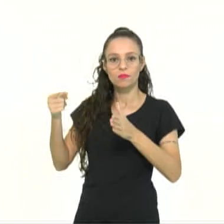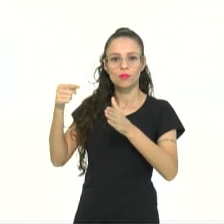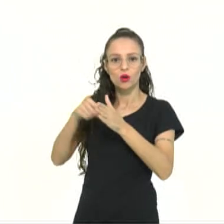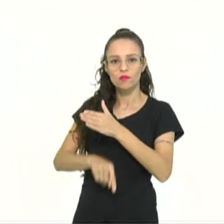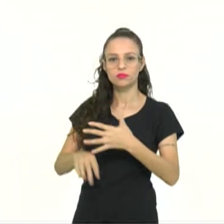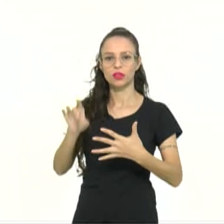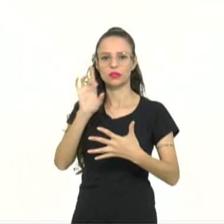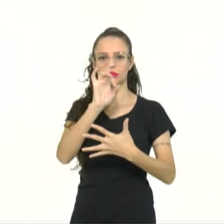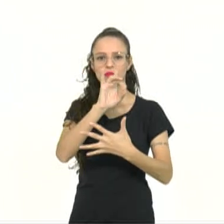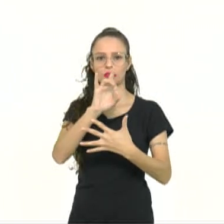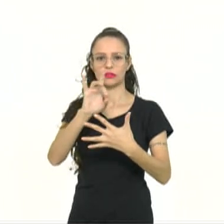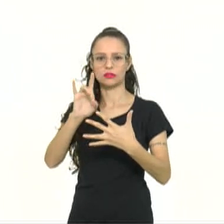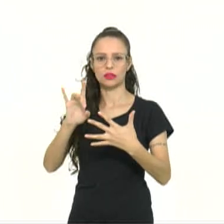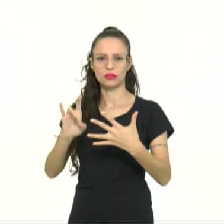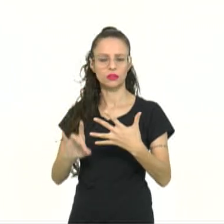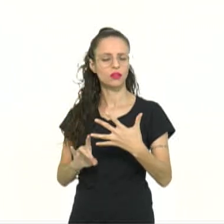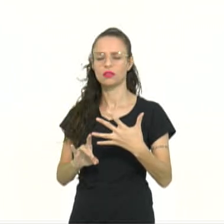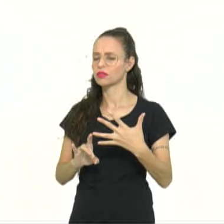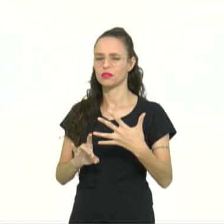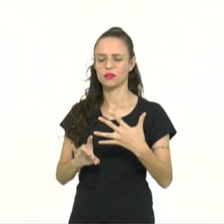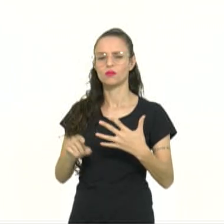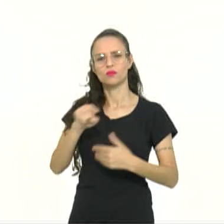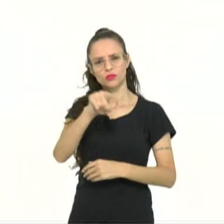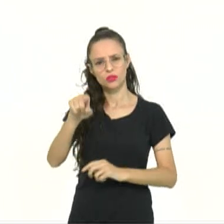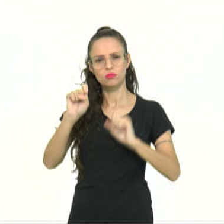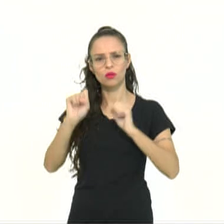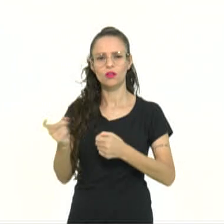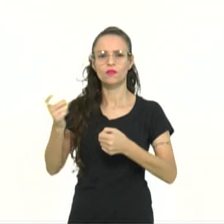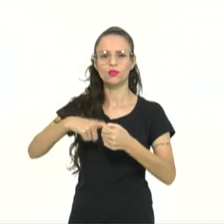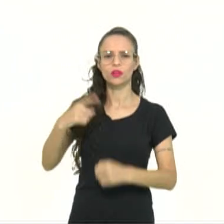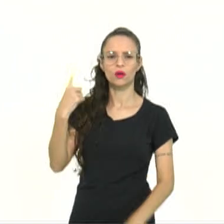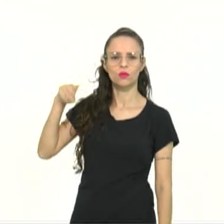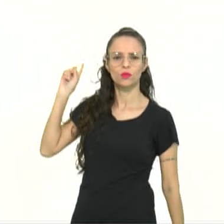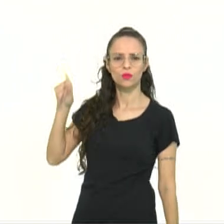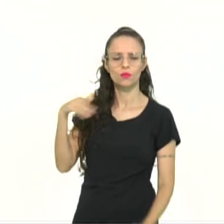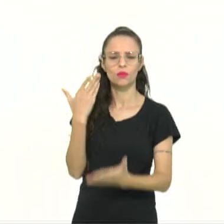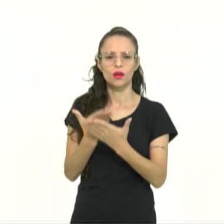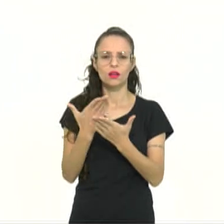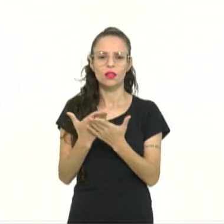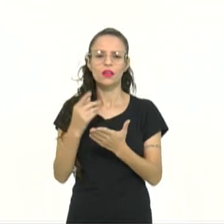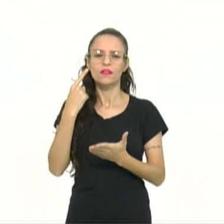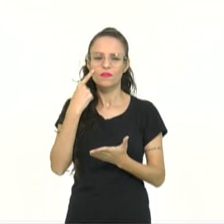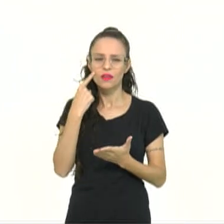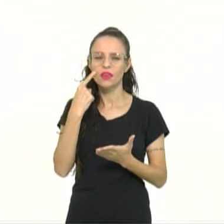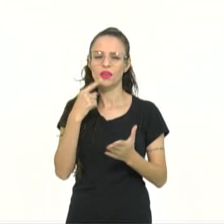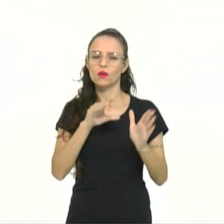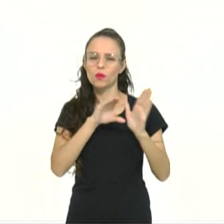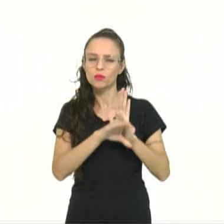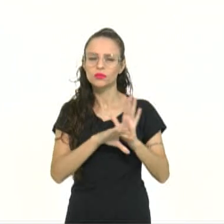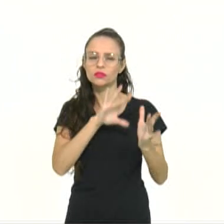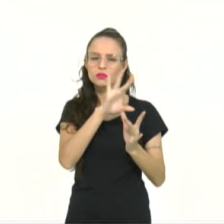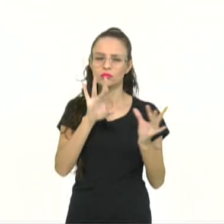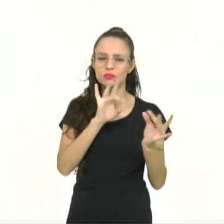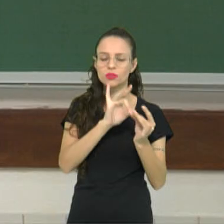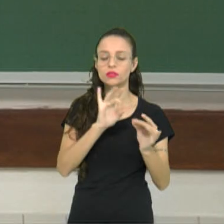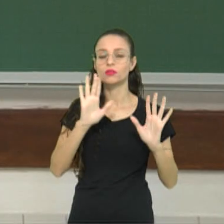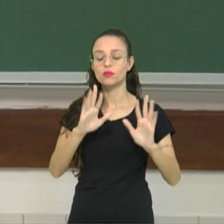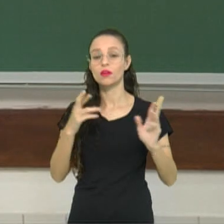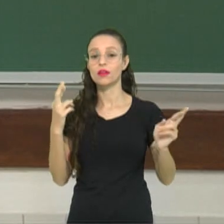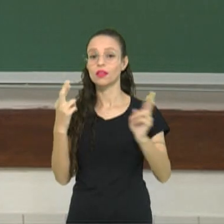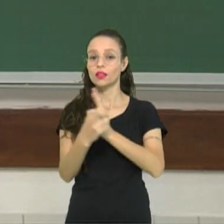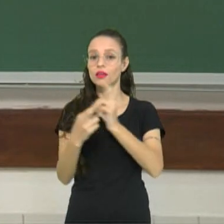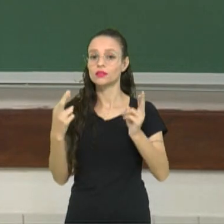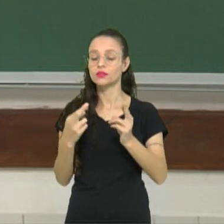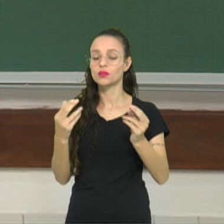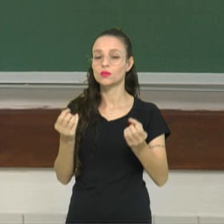no tipo, na classificação, no conceito. Você vai poder voltar lá numa outra aula e ver essa parte técnica. A gente vai tentar fazer a correlação para